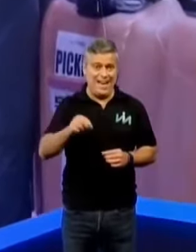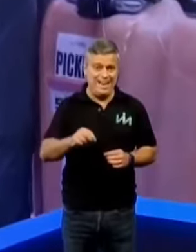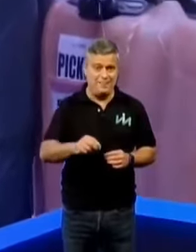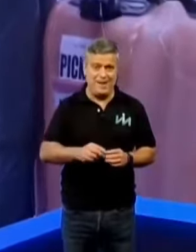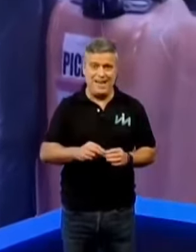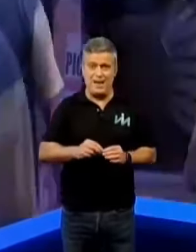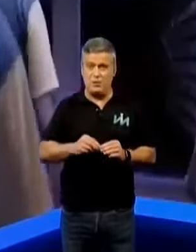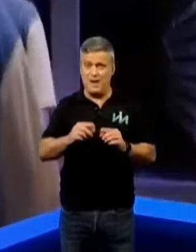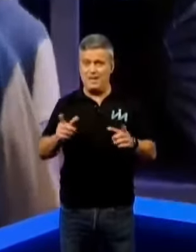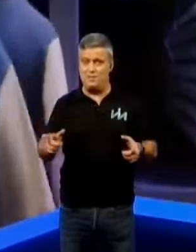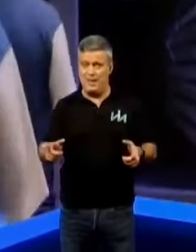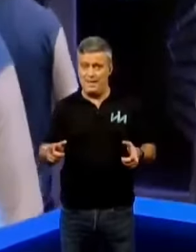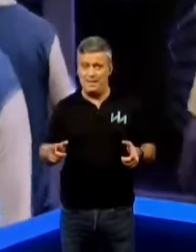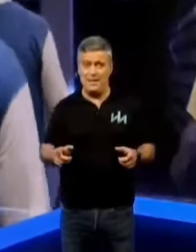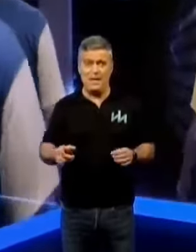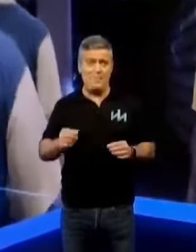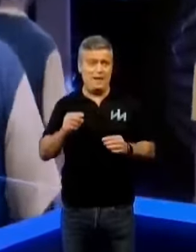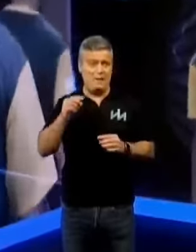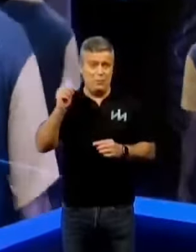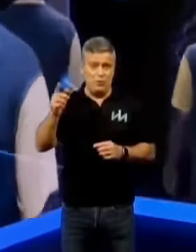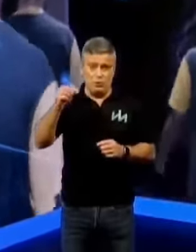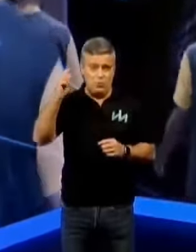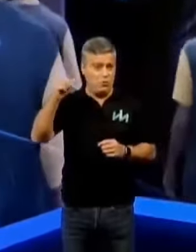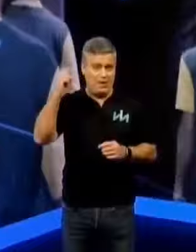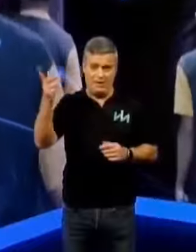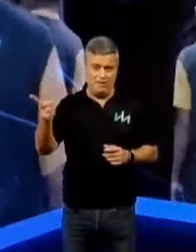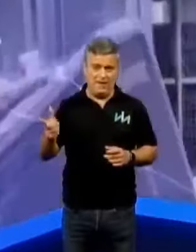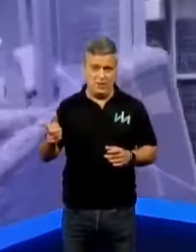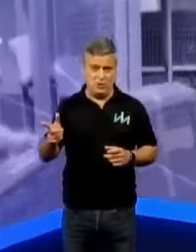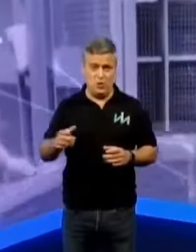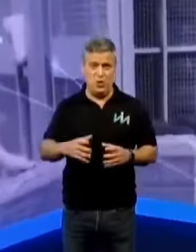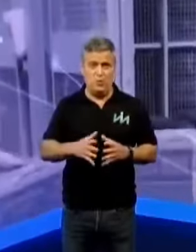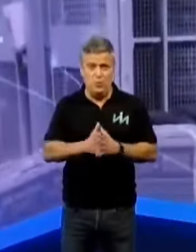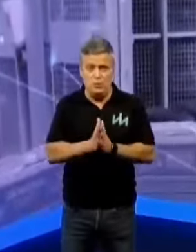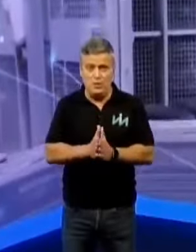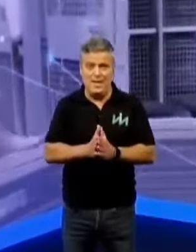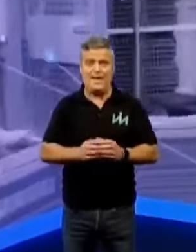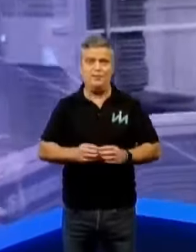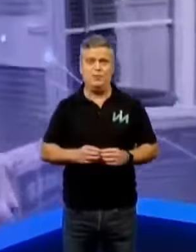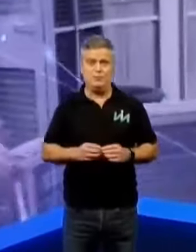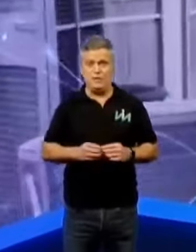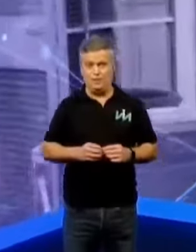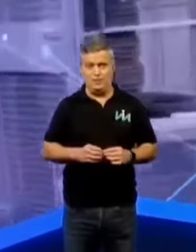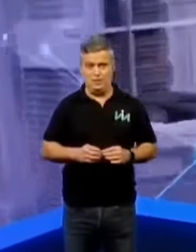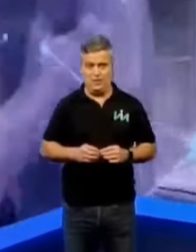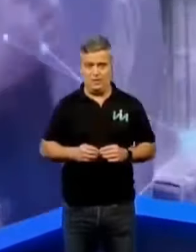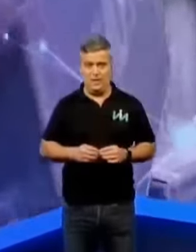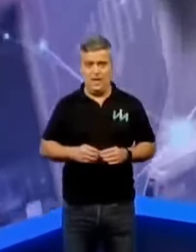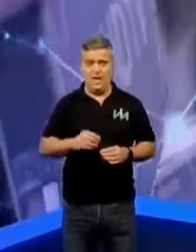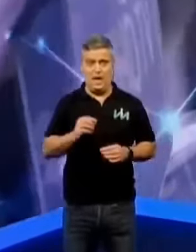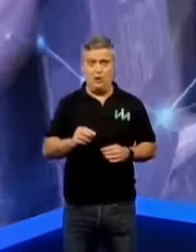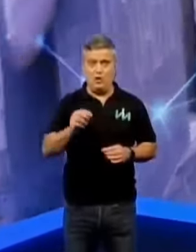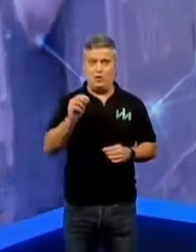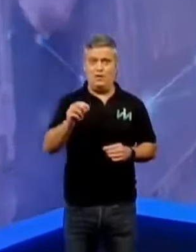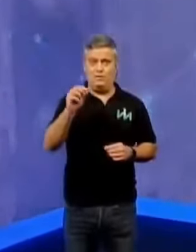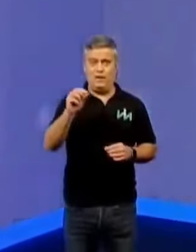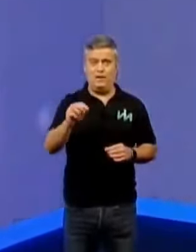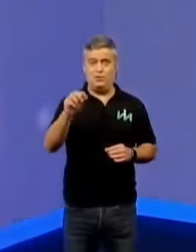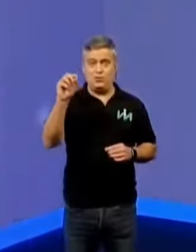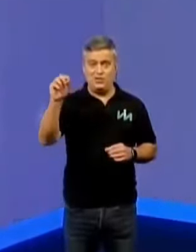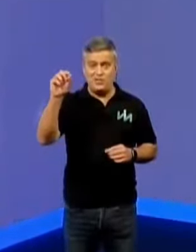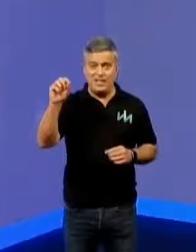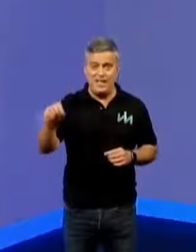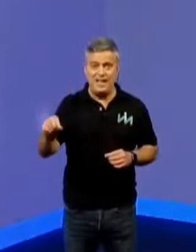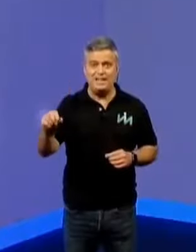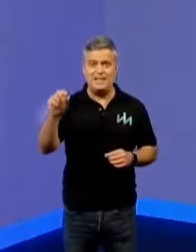no online, para ganhar no marketplace e para ir muito, muito além do varejo. Muito obrigado pelo tempo de vocês. E agora eu quero ver